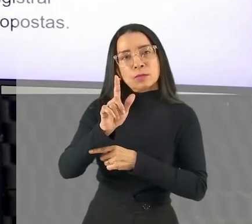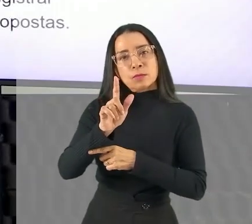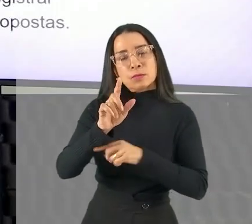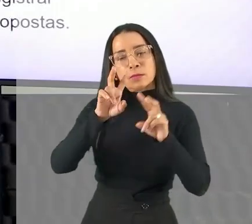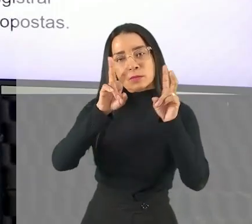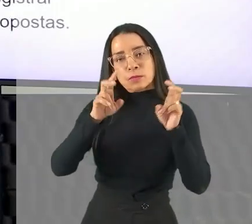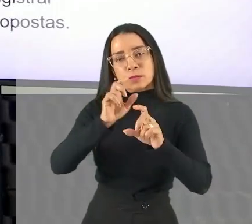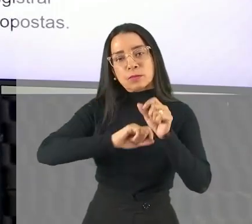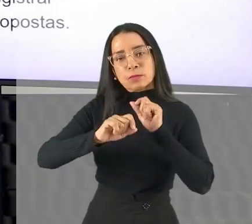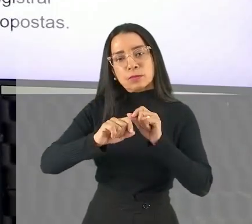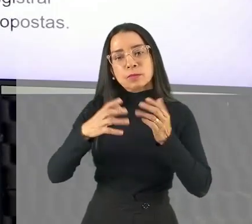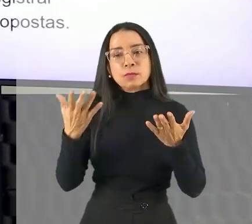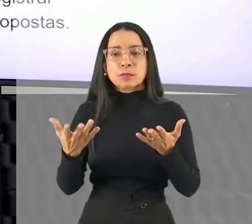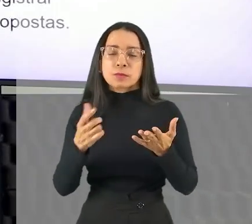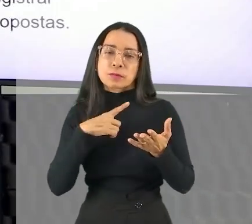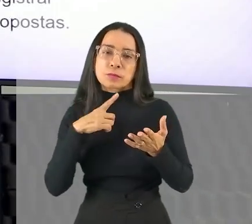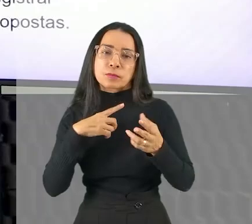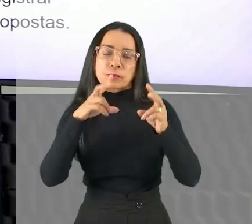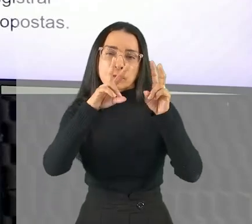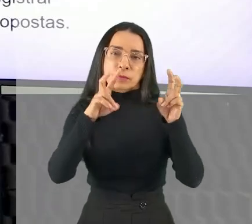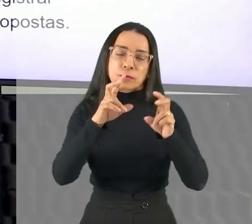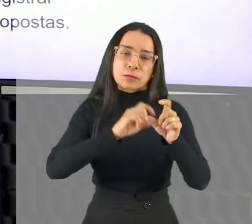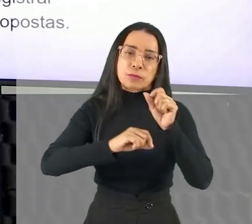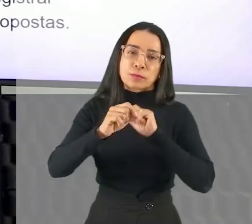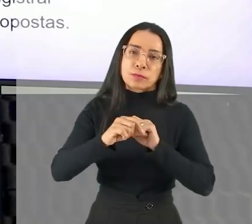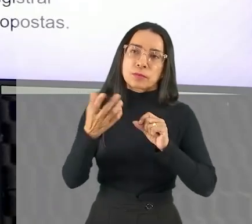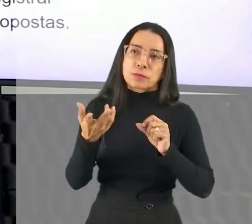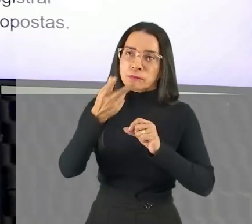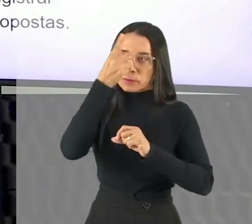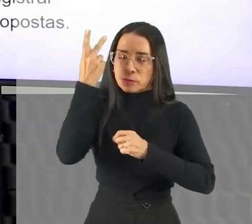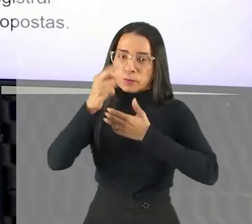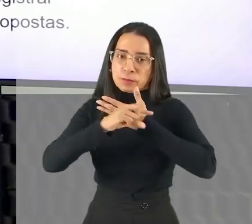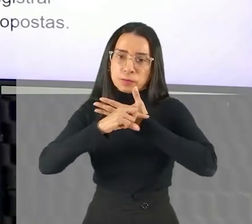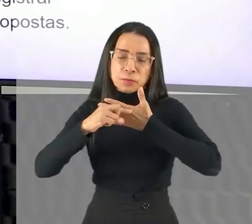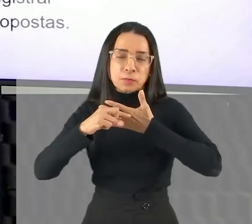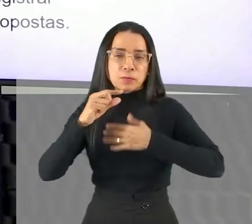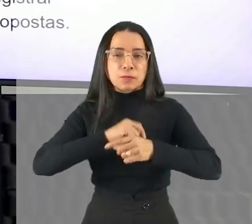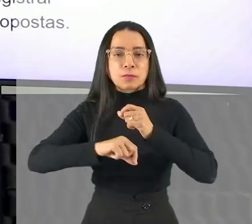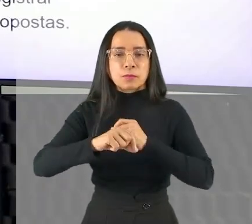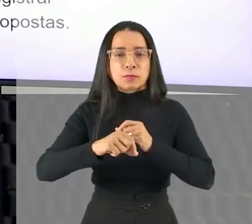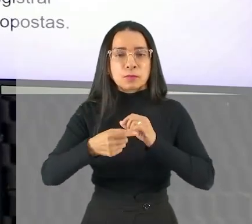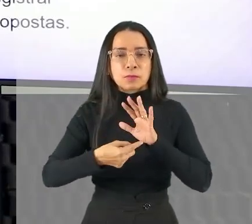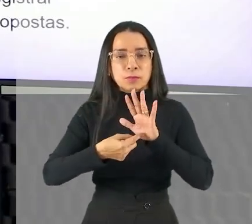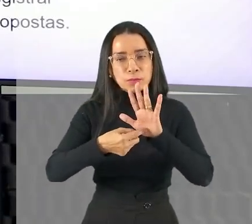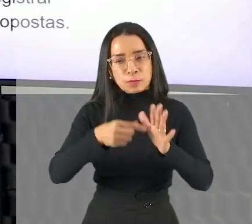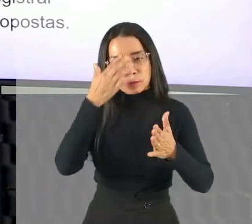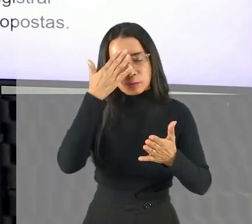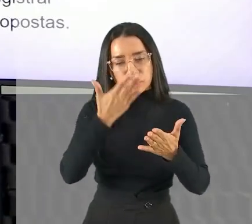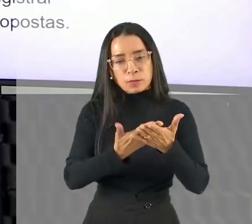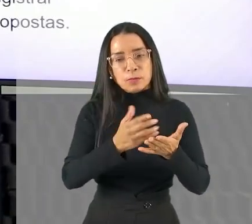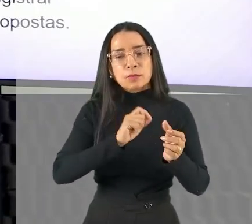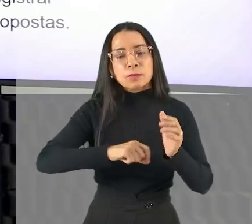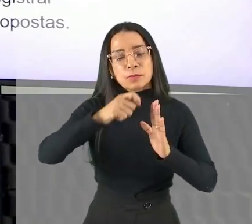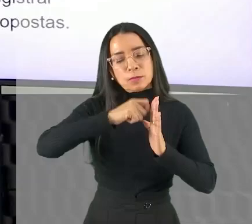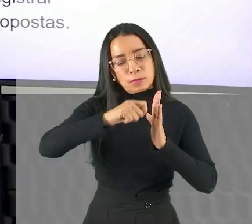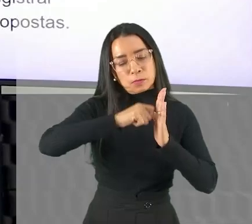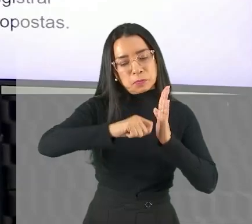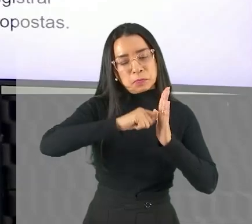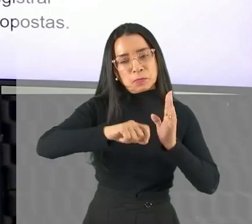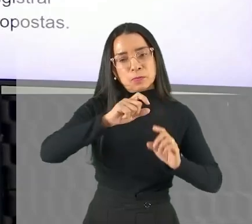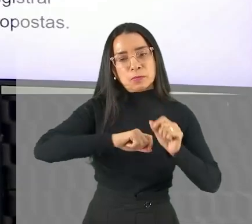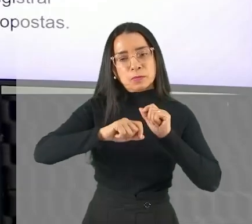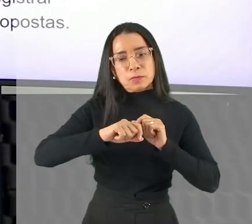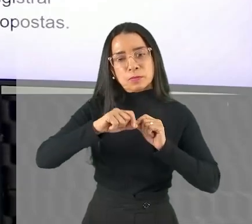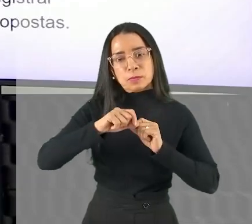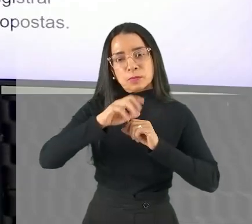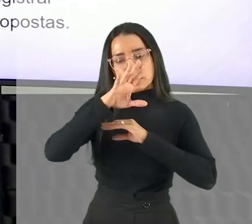referência ou uma outra informação referente ao conteúdo, eu estou enfatizando e dando credibilidade àquilo que eu estou escrevendo,